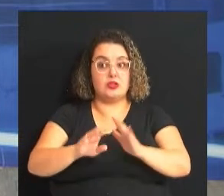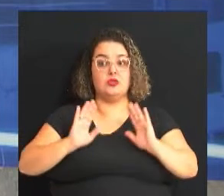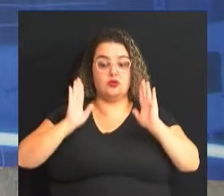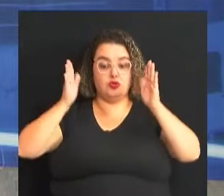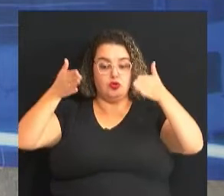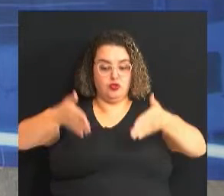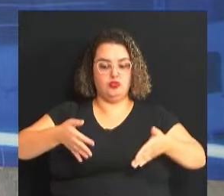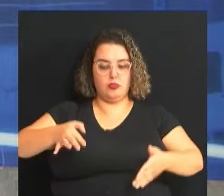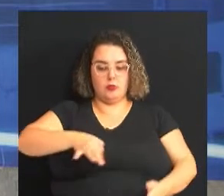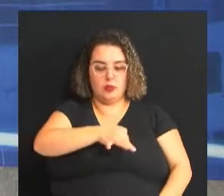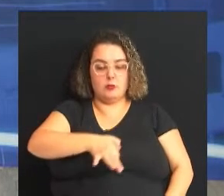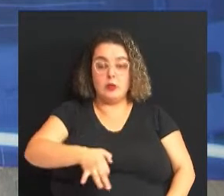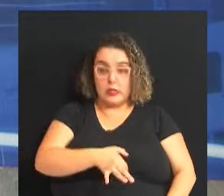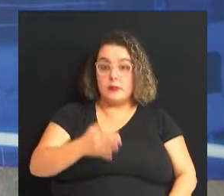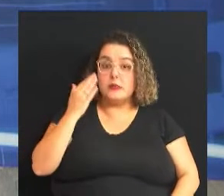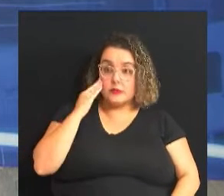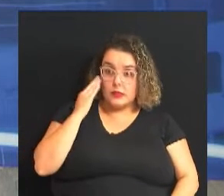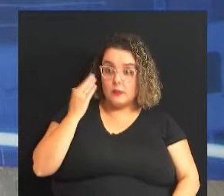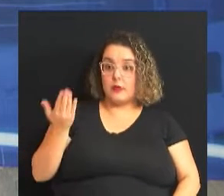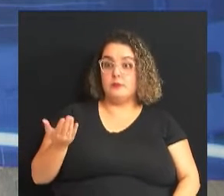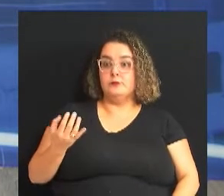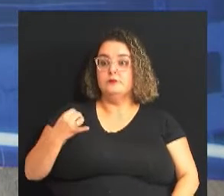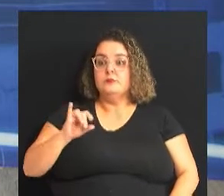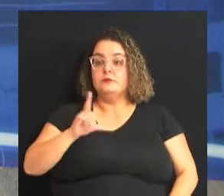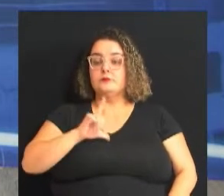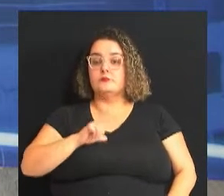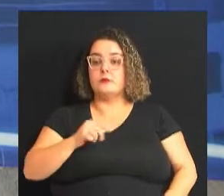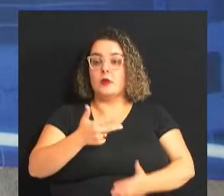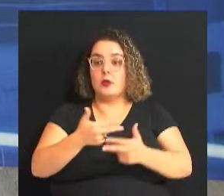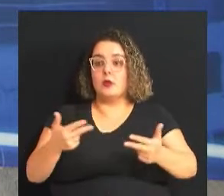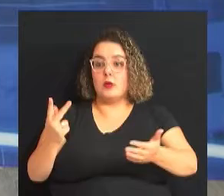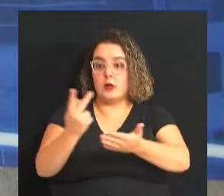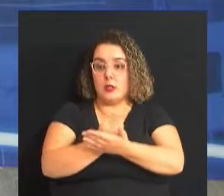intestino para detectar se existe alguma coisa de errado?